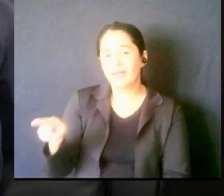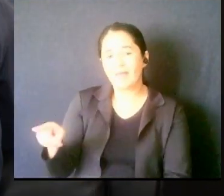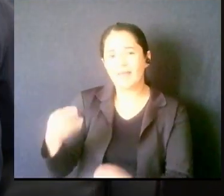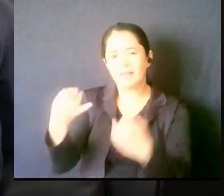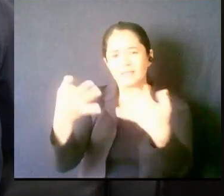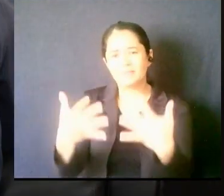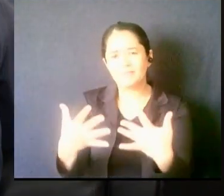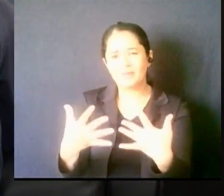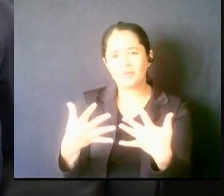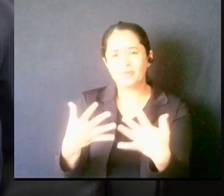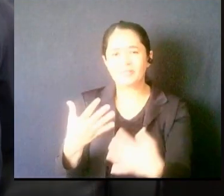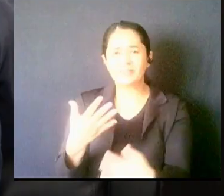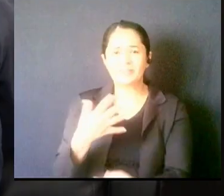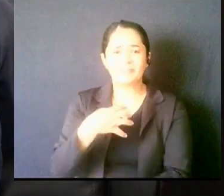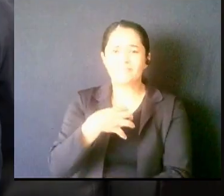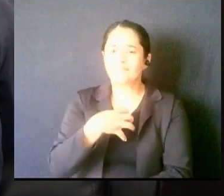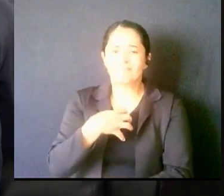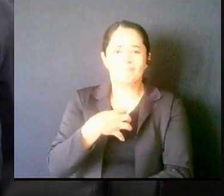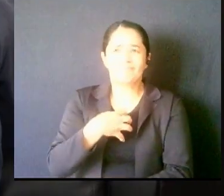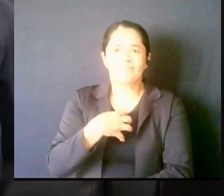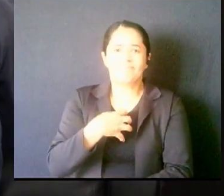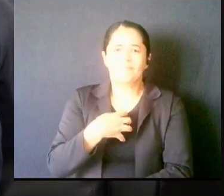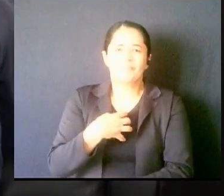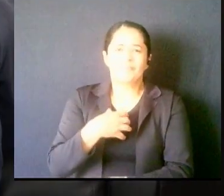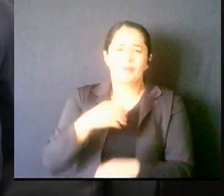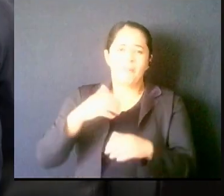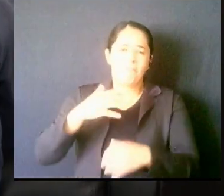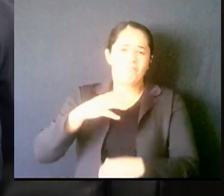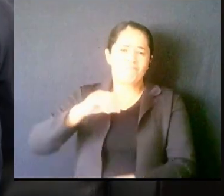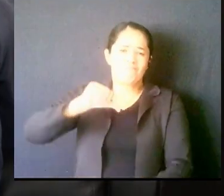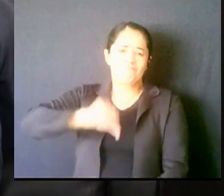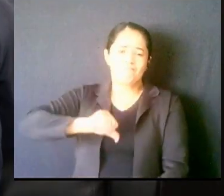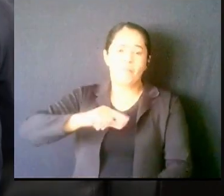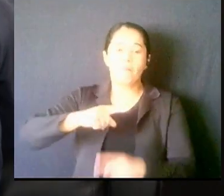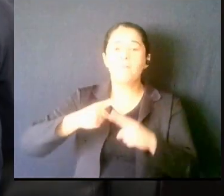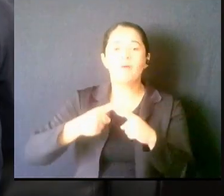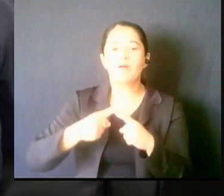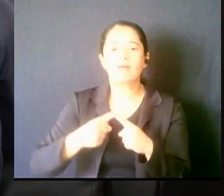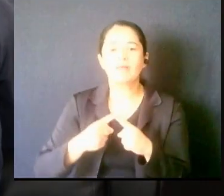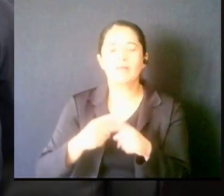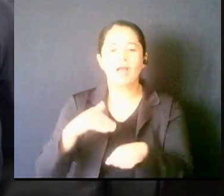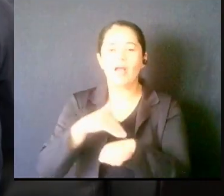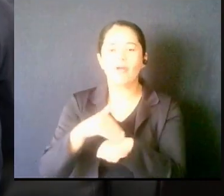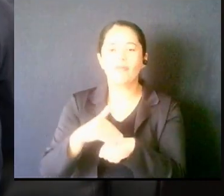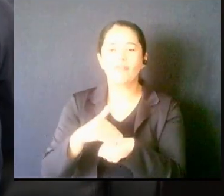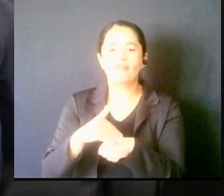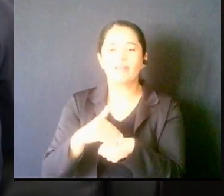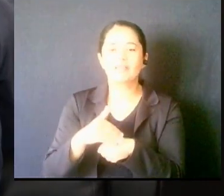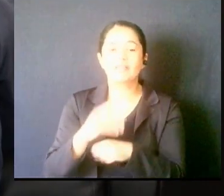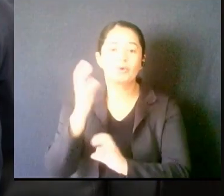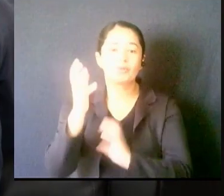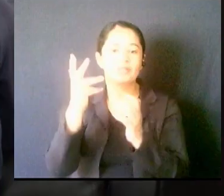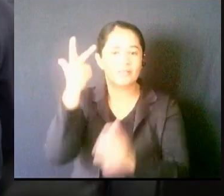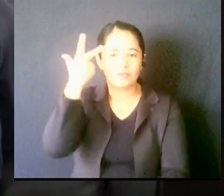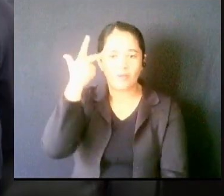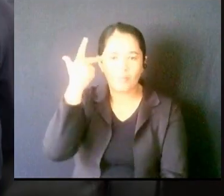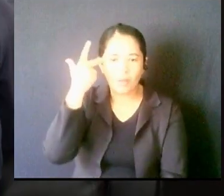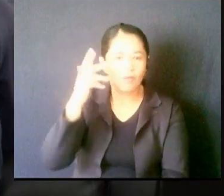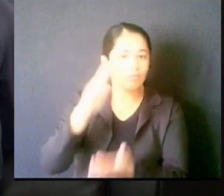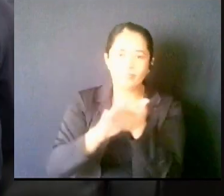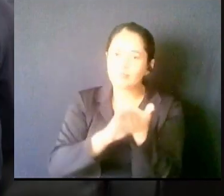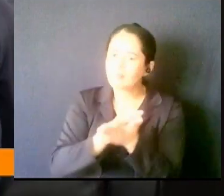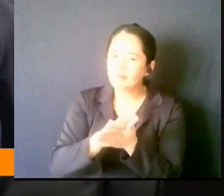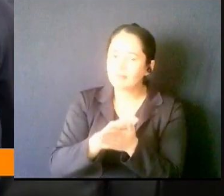isso com os pais, porque essa conversa não acontecia de forma natural. E a gente não pode só culpar os pais,